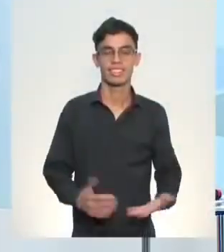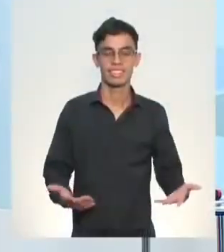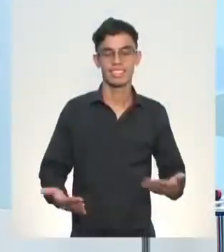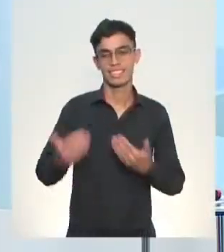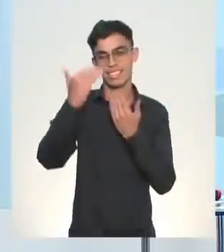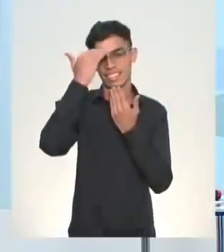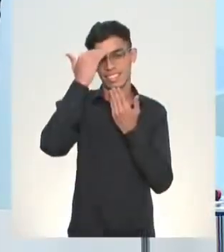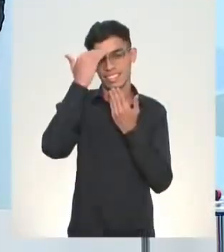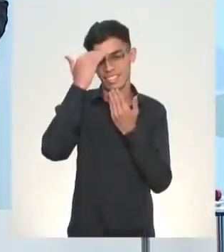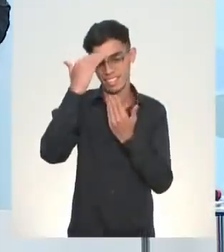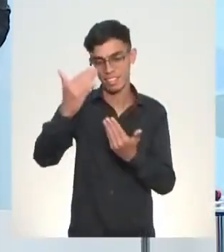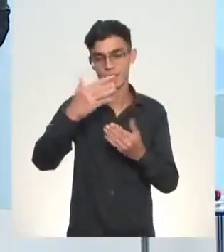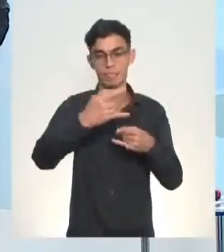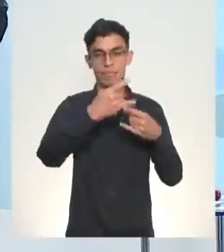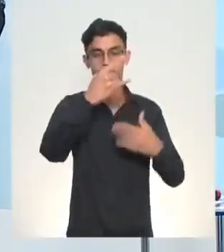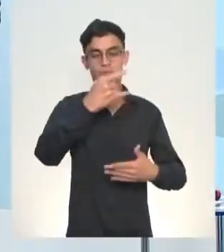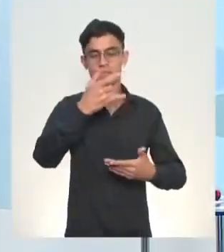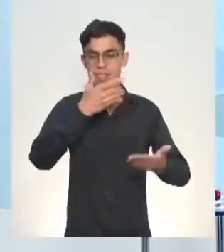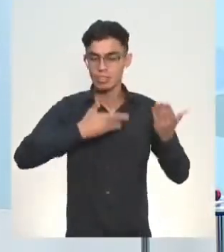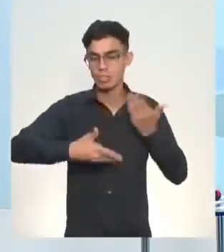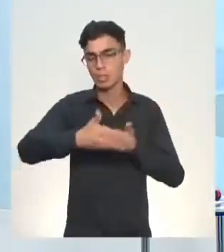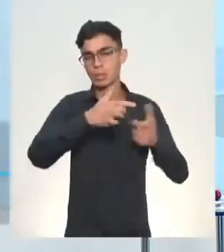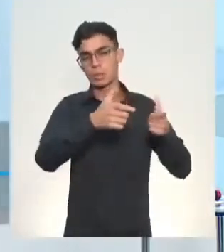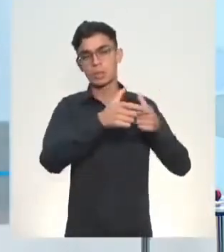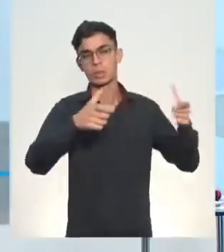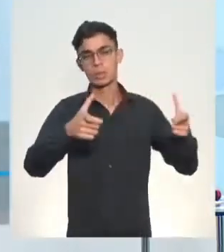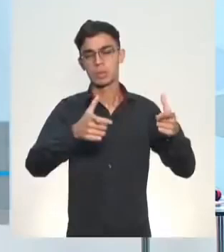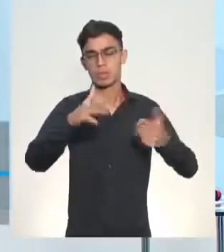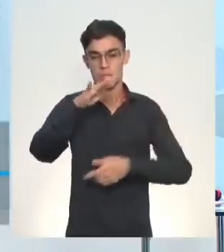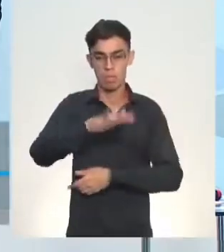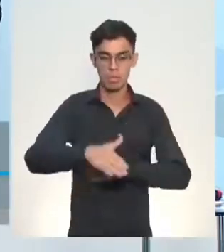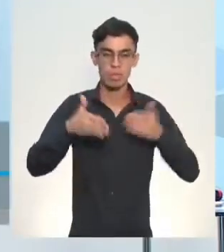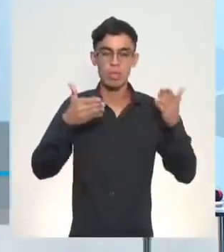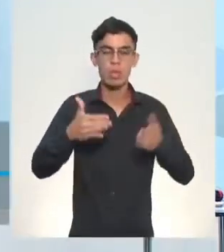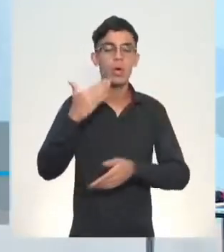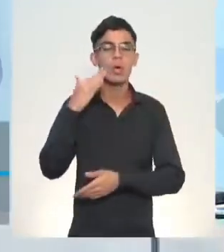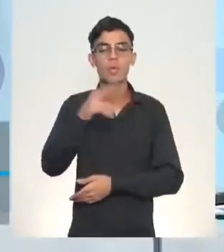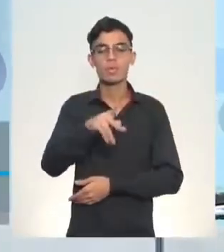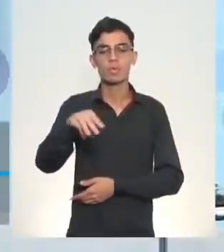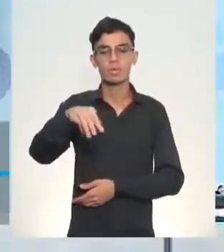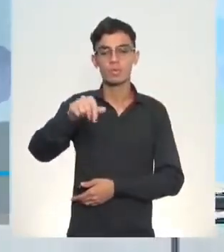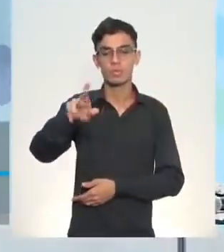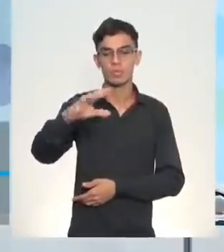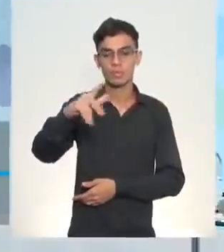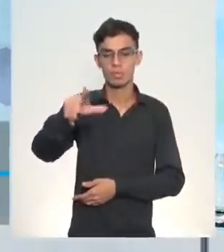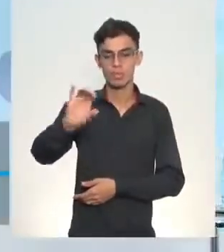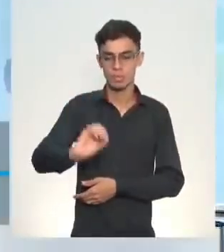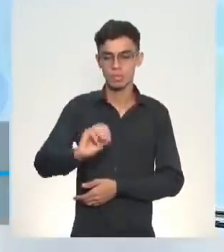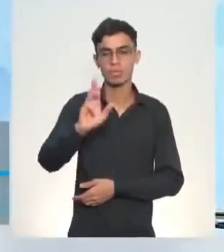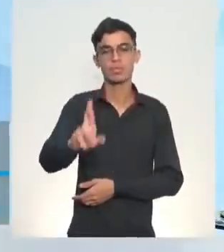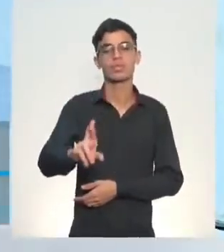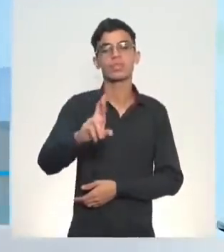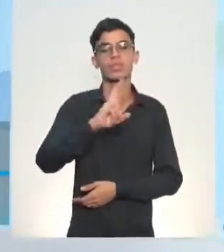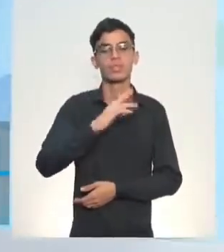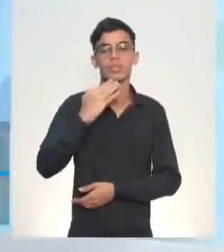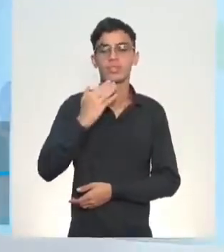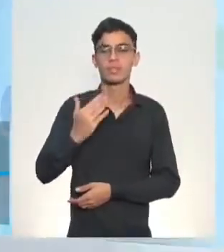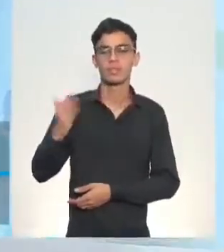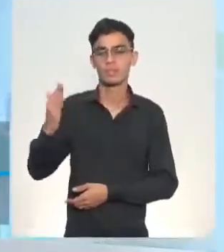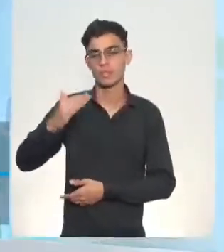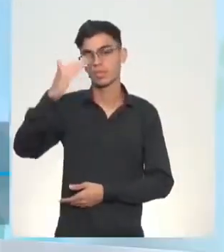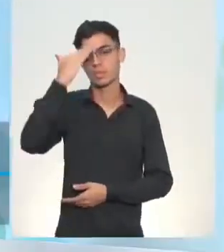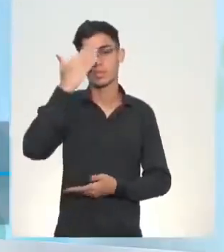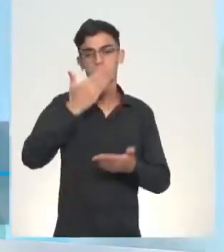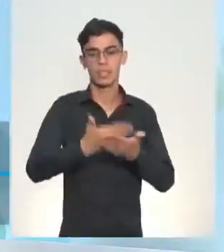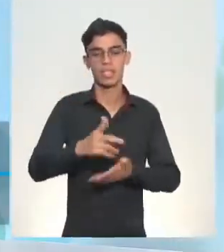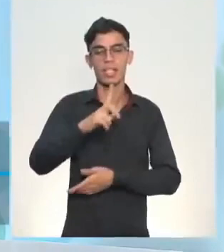Muito obrigada, bastante interação de vocês, né, nessa tarde, olha só. O professor Marcelo, ele coloca aqui para a gente, né, que ele